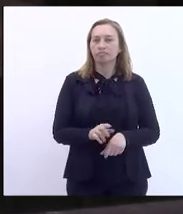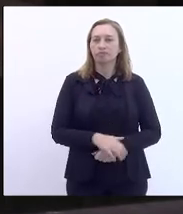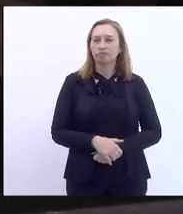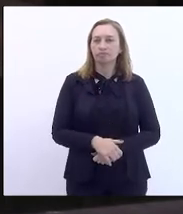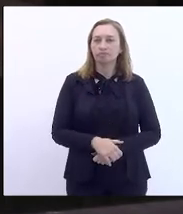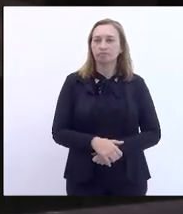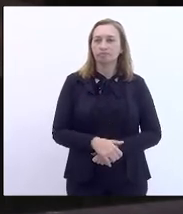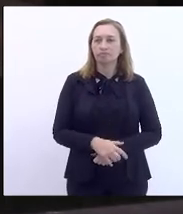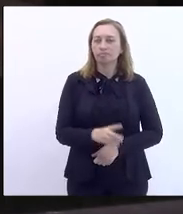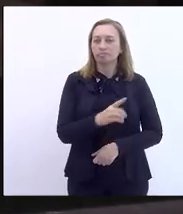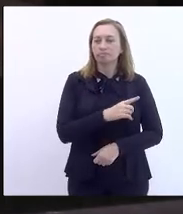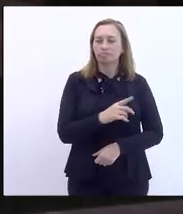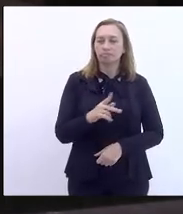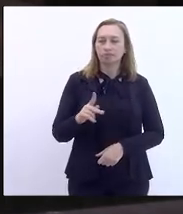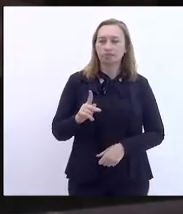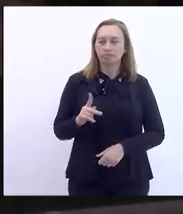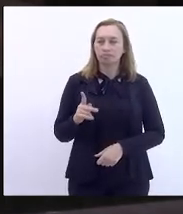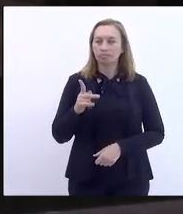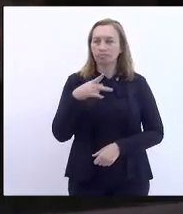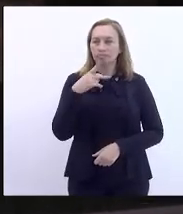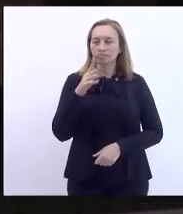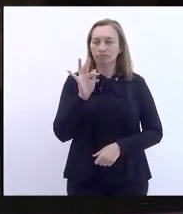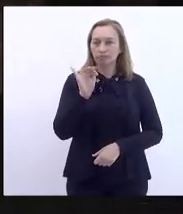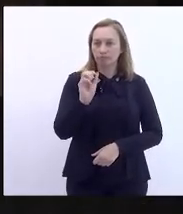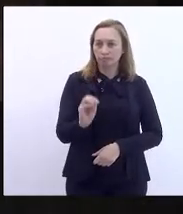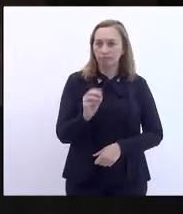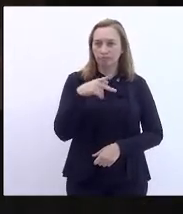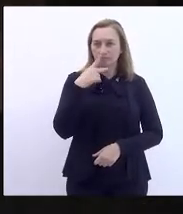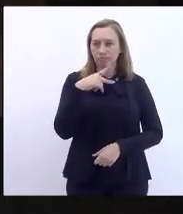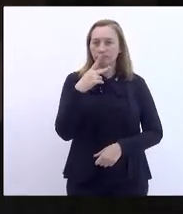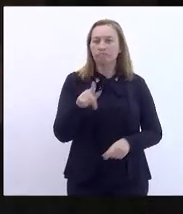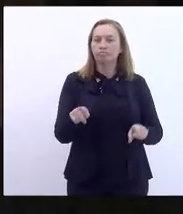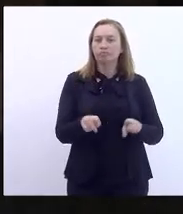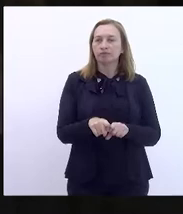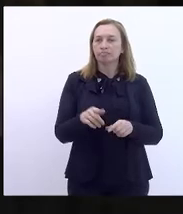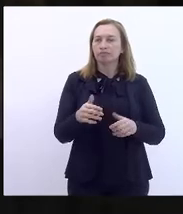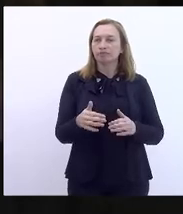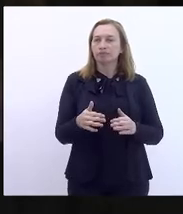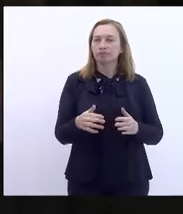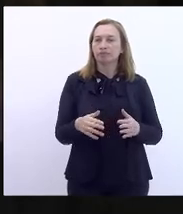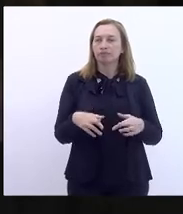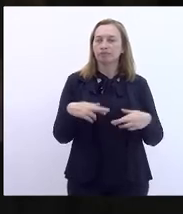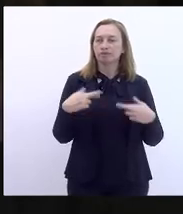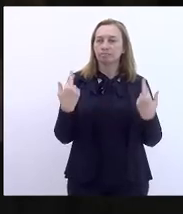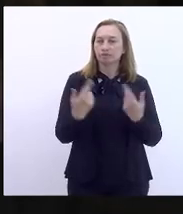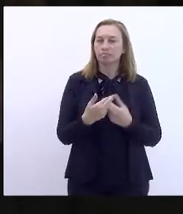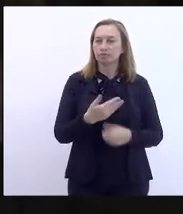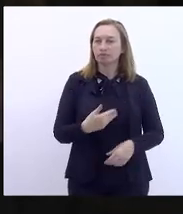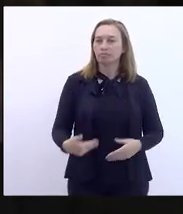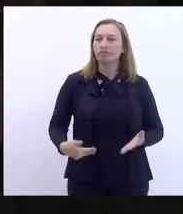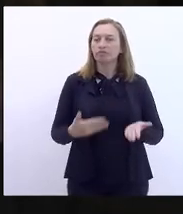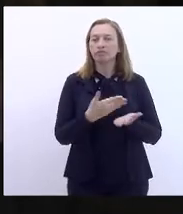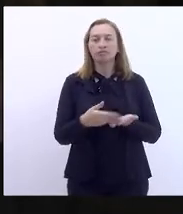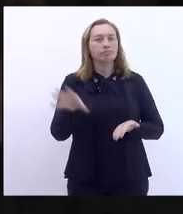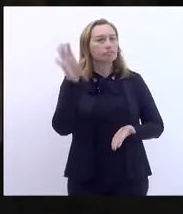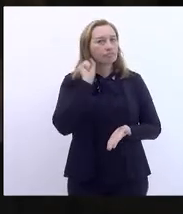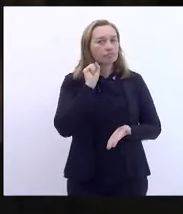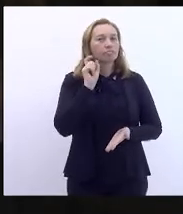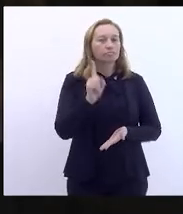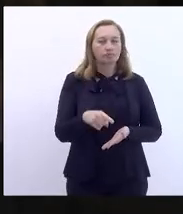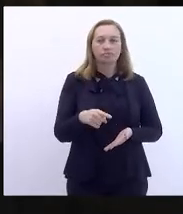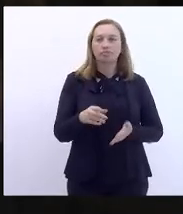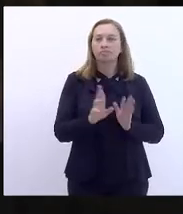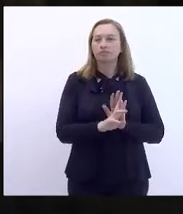o defensor Fábio colocou parabenizar pela dinâmica e da audiência de a gente começar escutando né